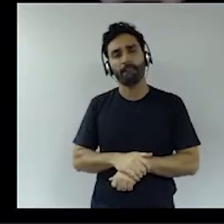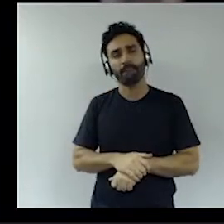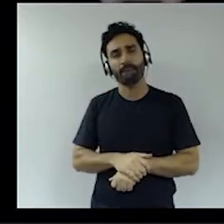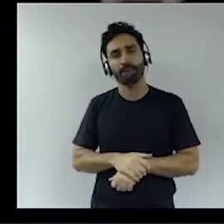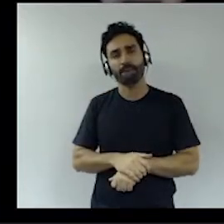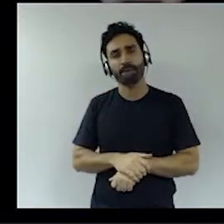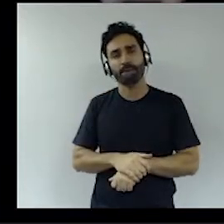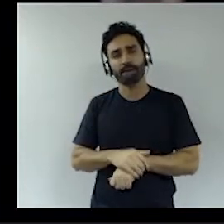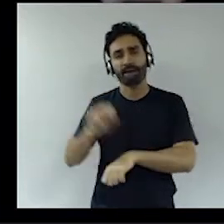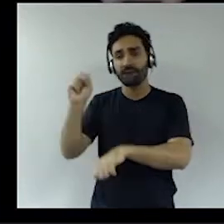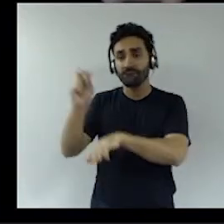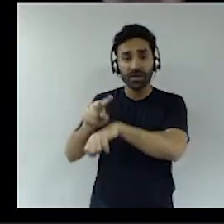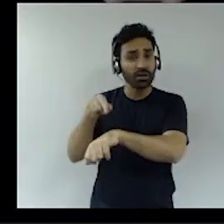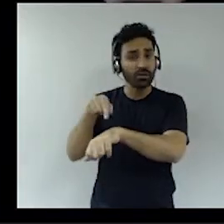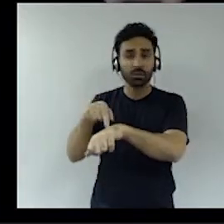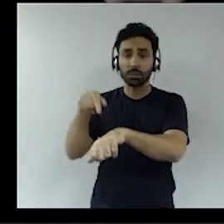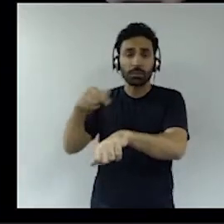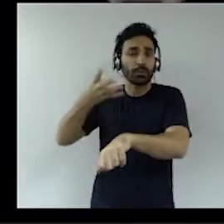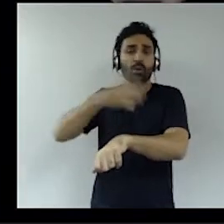ela é absolutamente desconhecida.